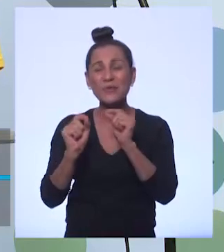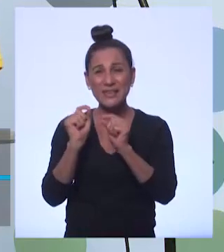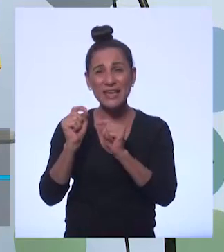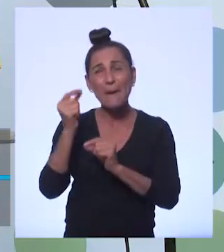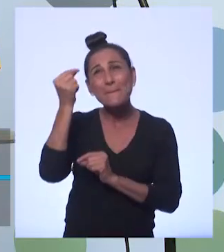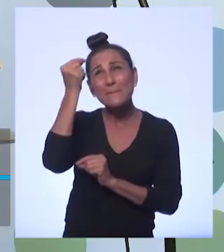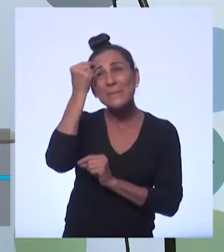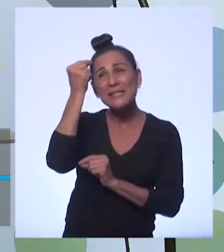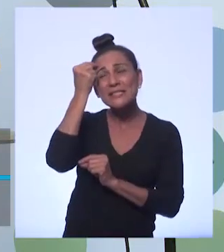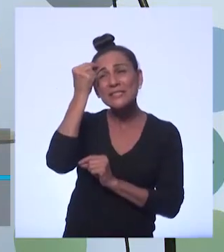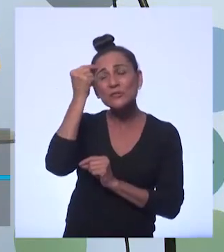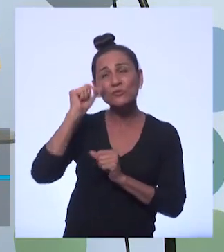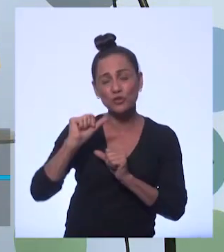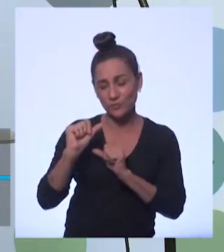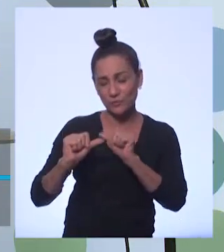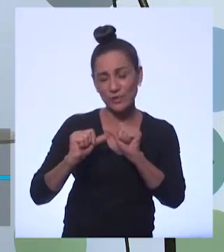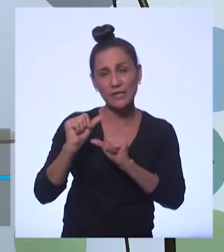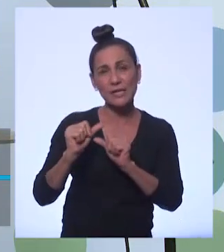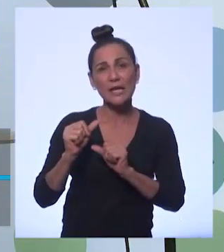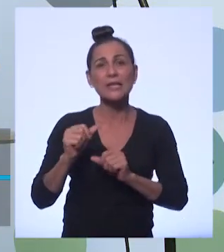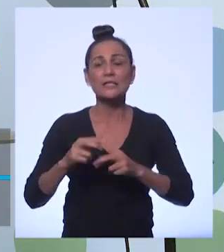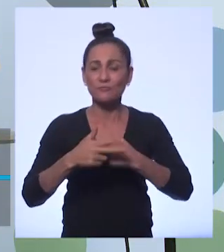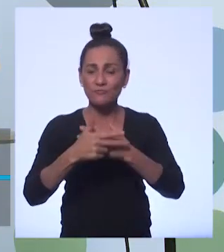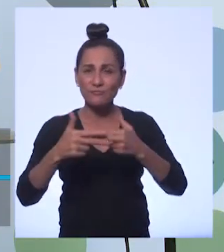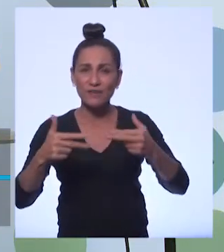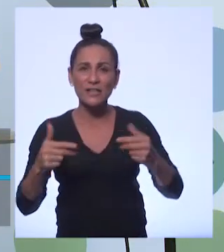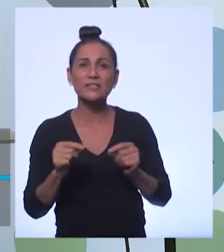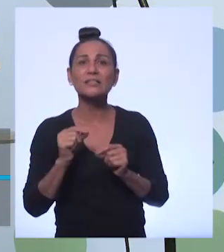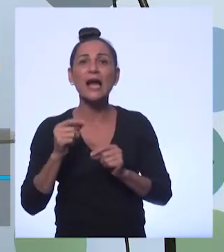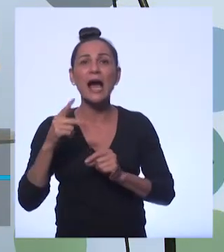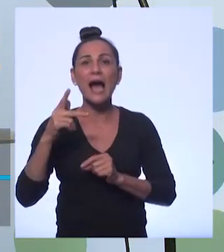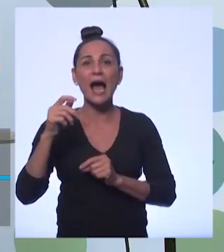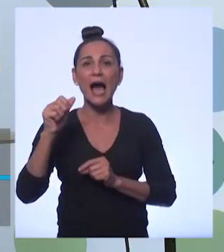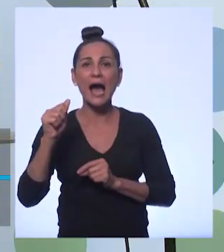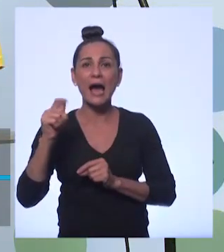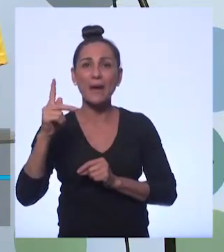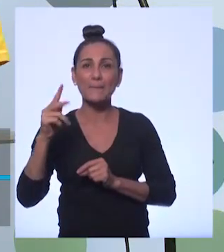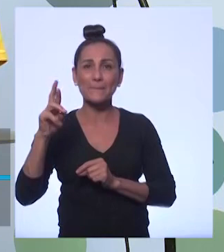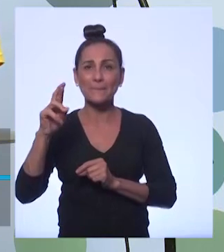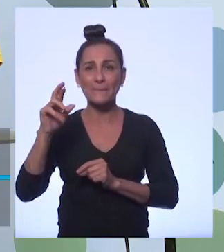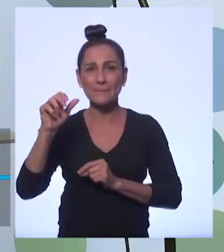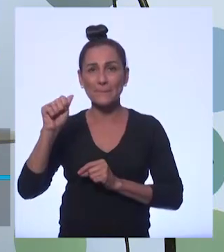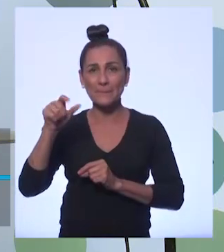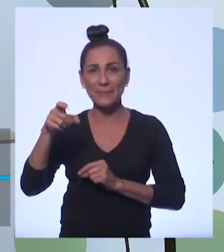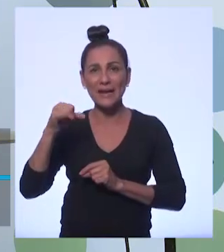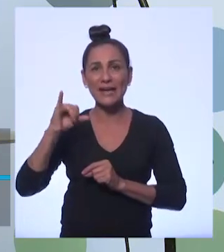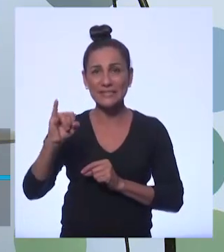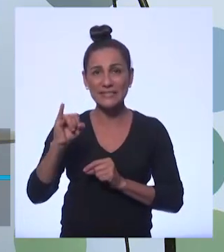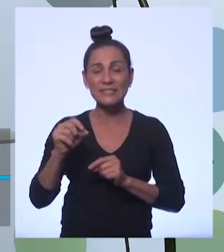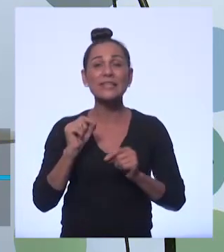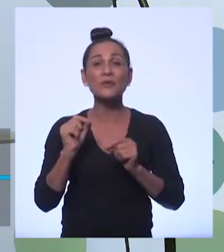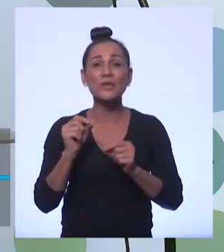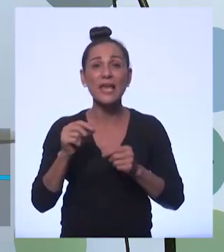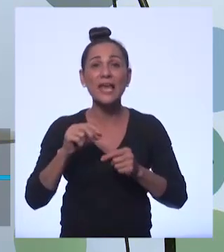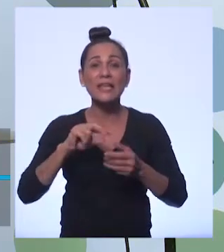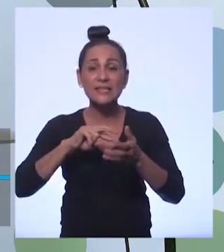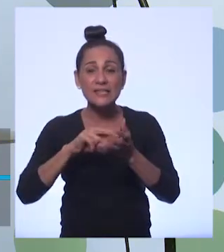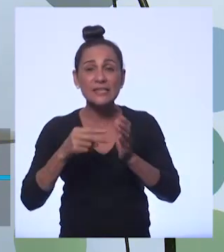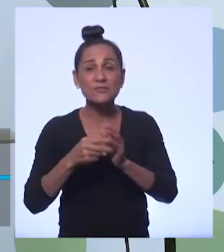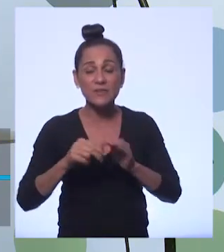de outra forma, né, praxis e poiesis, né? Então a praxis para o Aristóteles tem a ver com a ação não